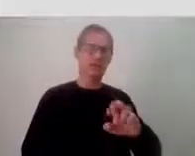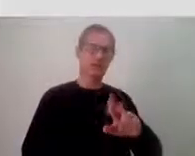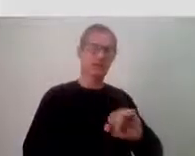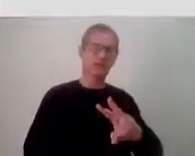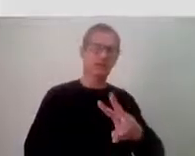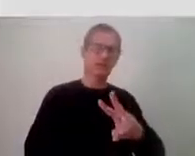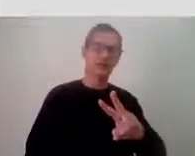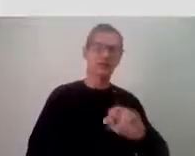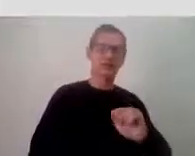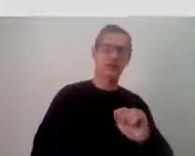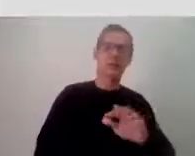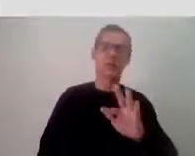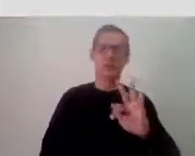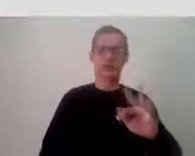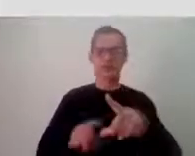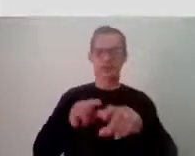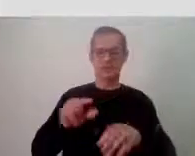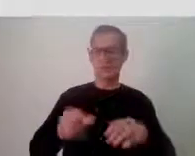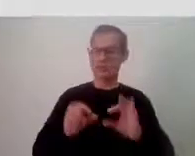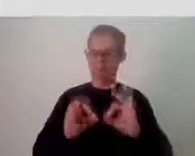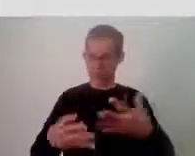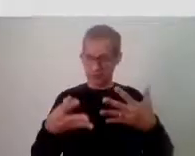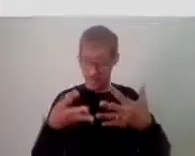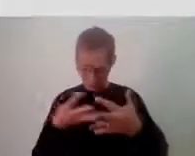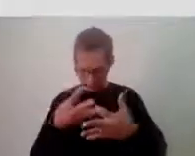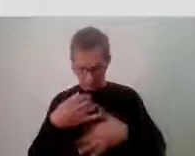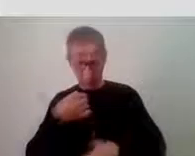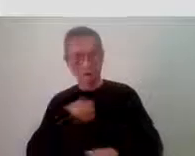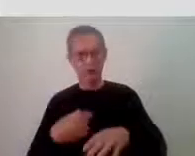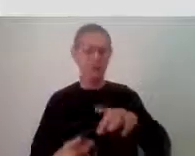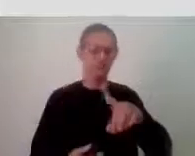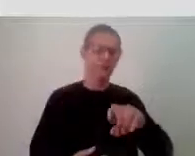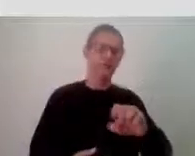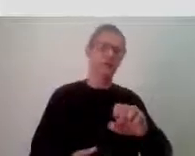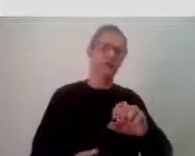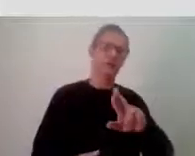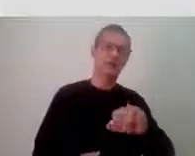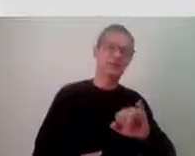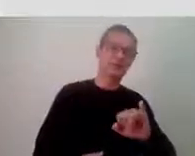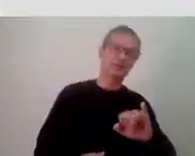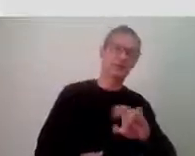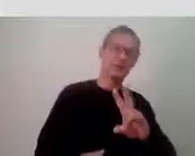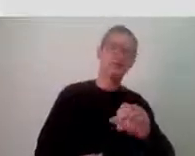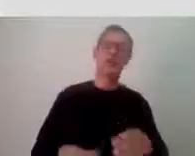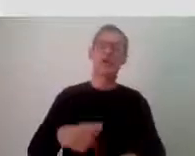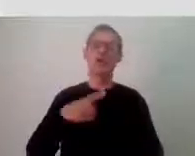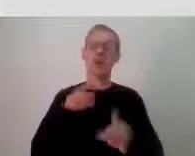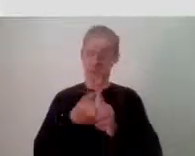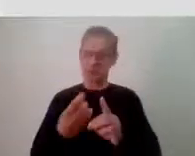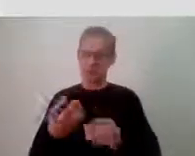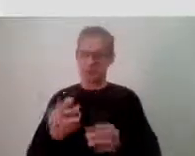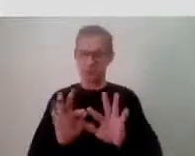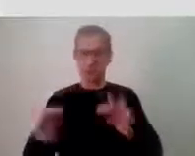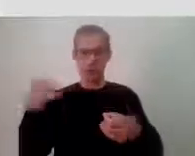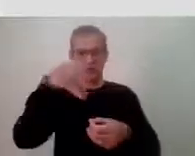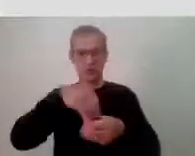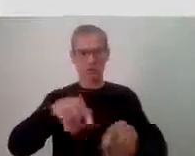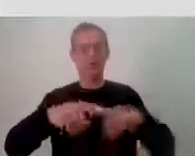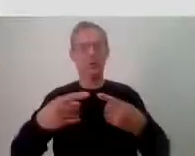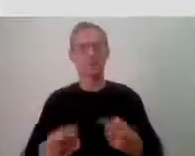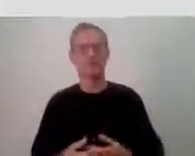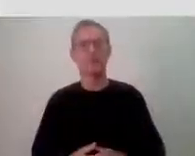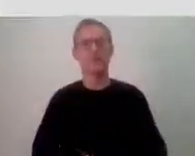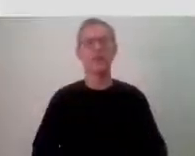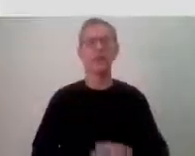minúsculo em um dado intervalo, se, quando eu derivo, nós chegamos à função que está dentro, para todo x. Pensando aqui,